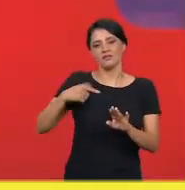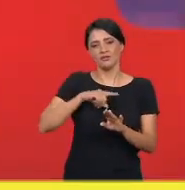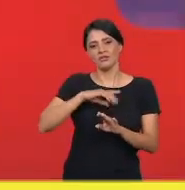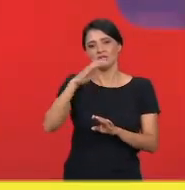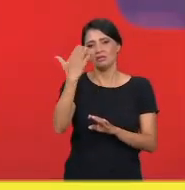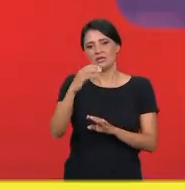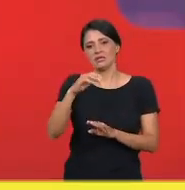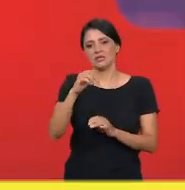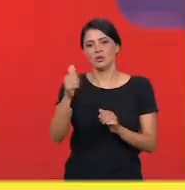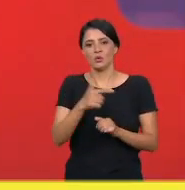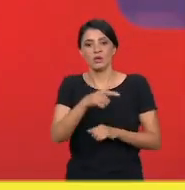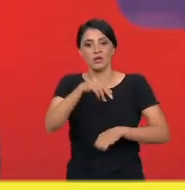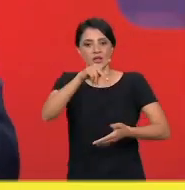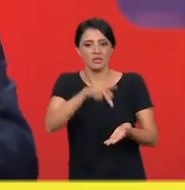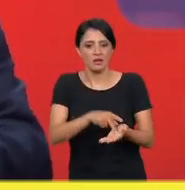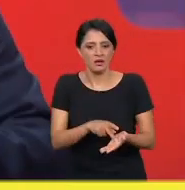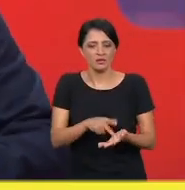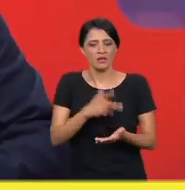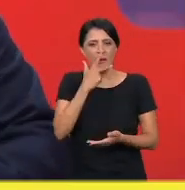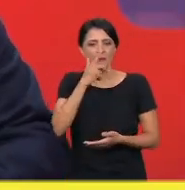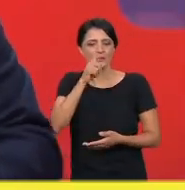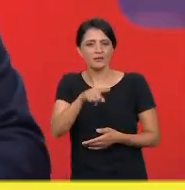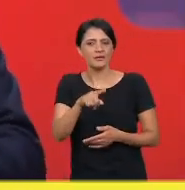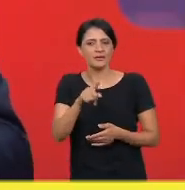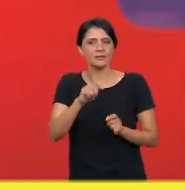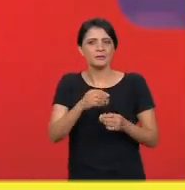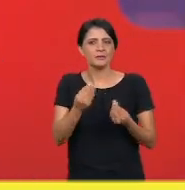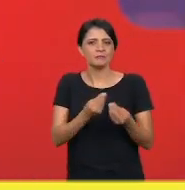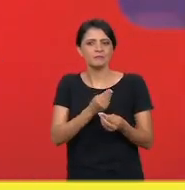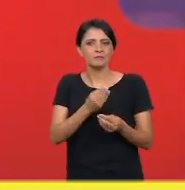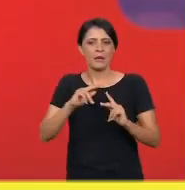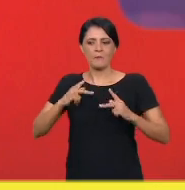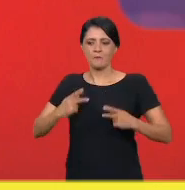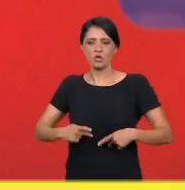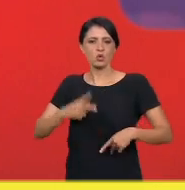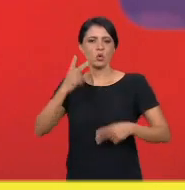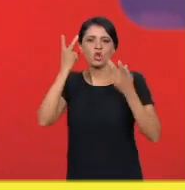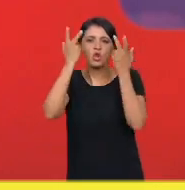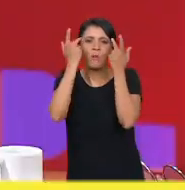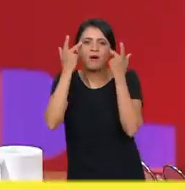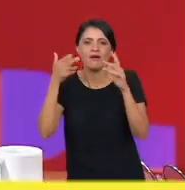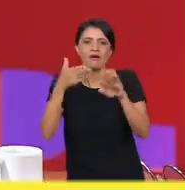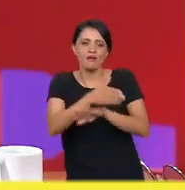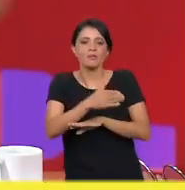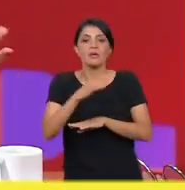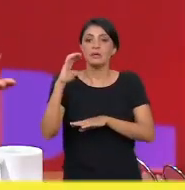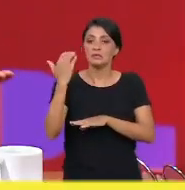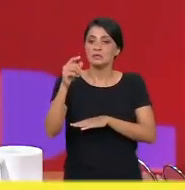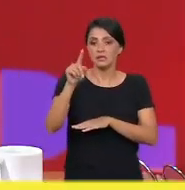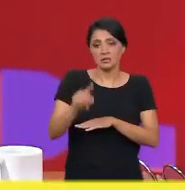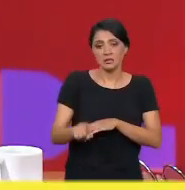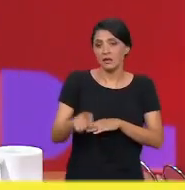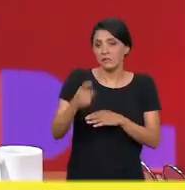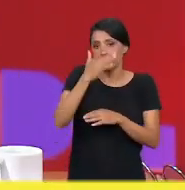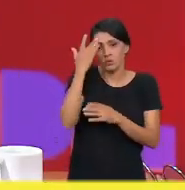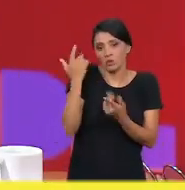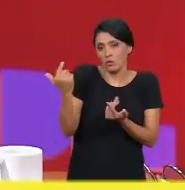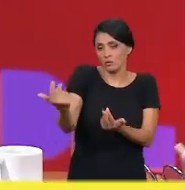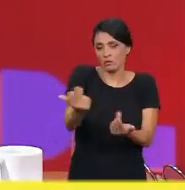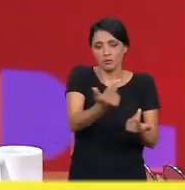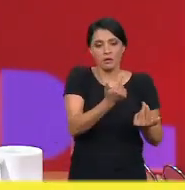do que a realidade. Porque parece que não é permitido para os réis mortais seguirem essa... A ciência é feita de pessoas como nós.